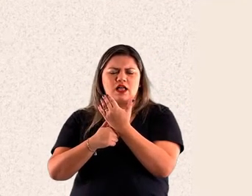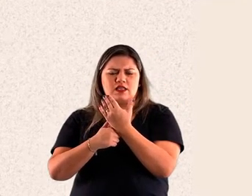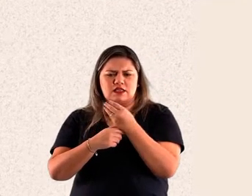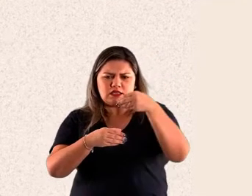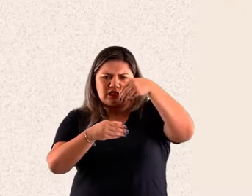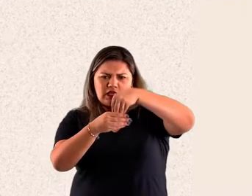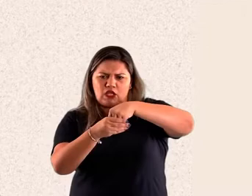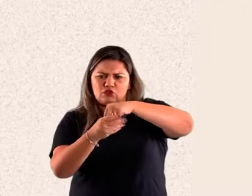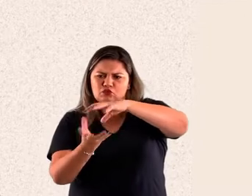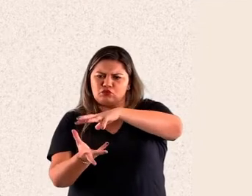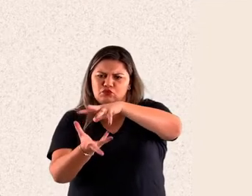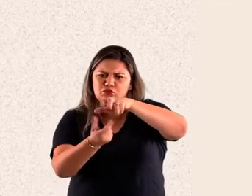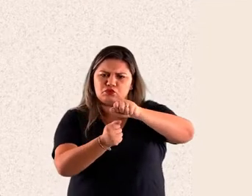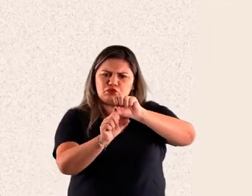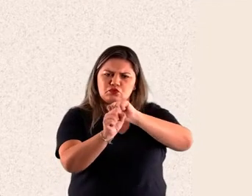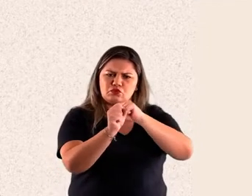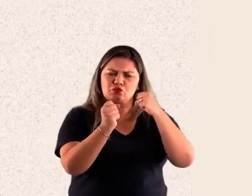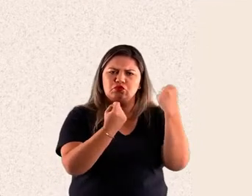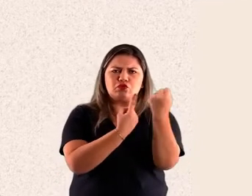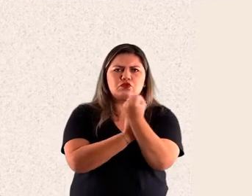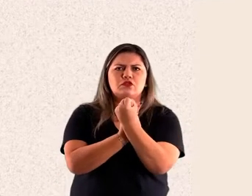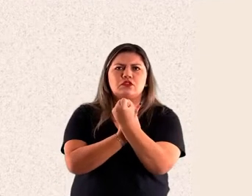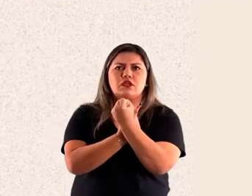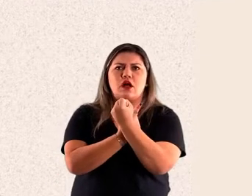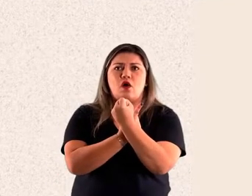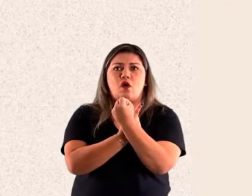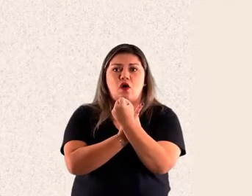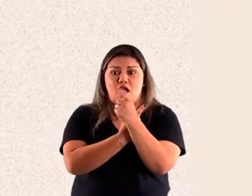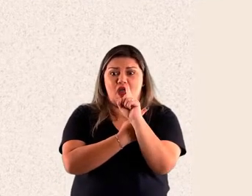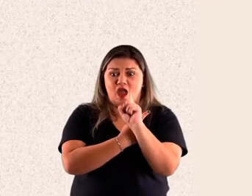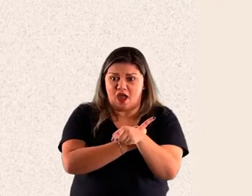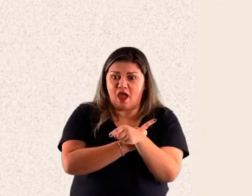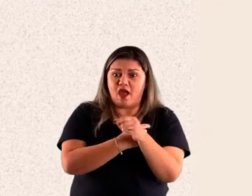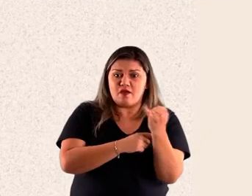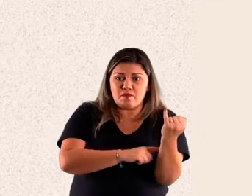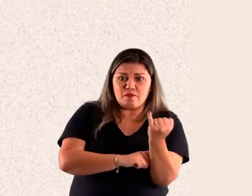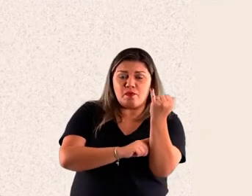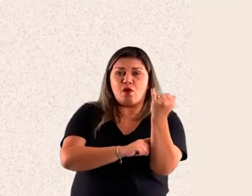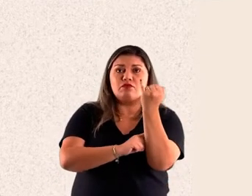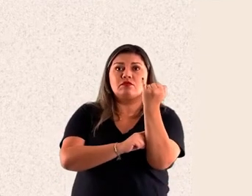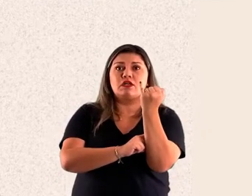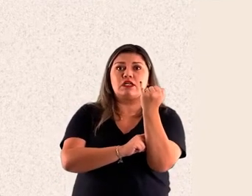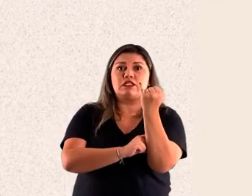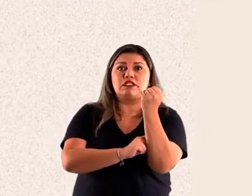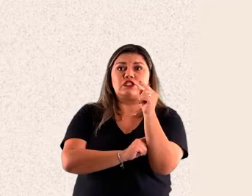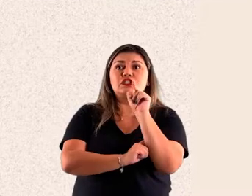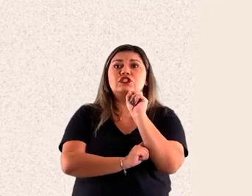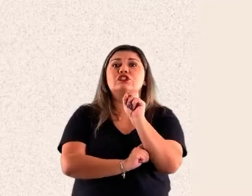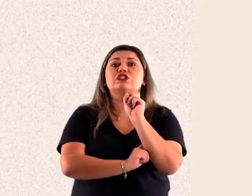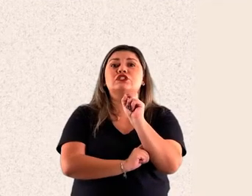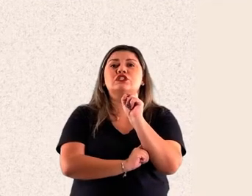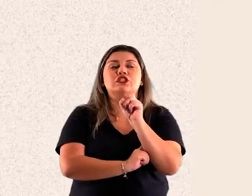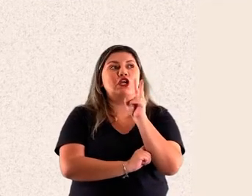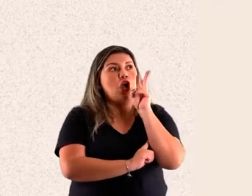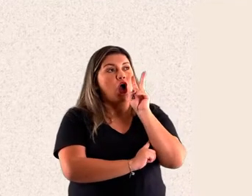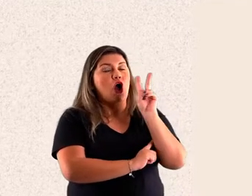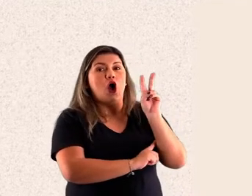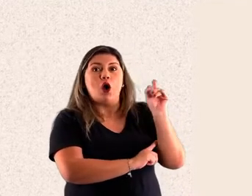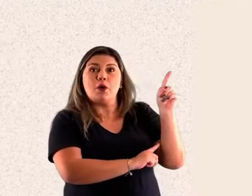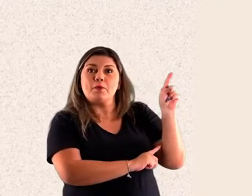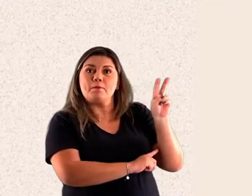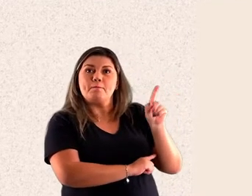social e ela é tão importante o que isso achei muito interessante